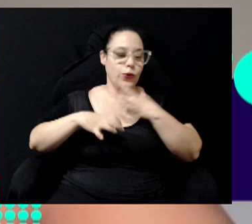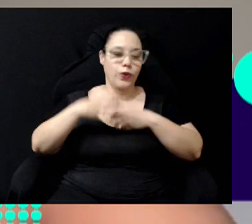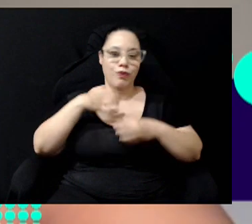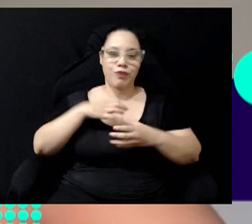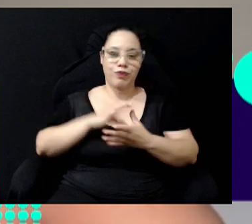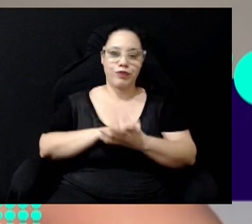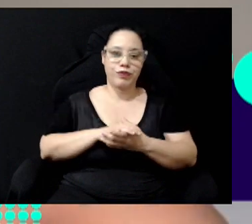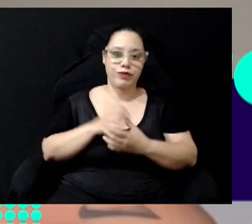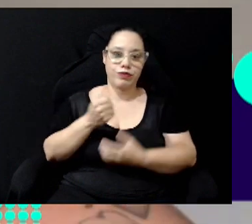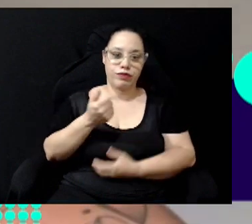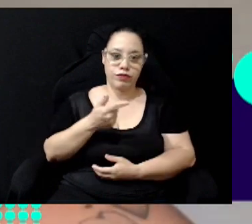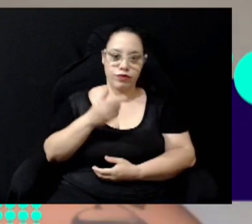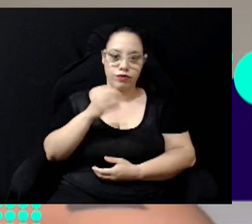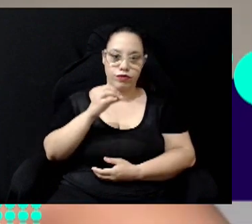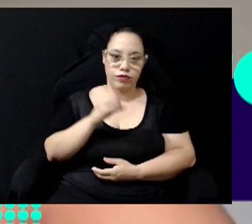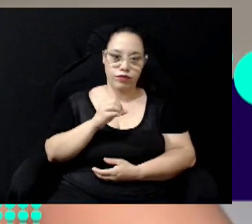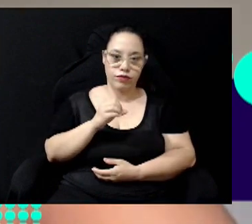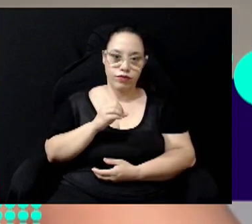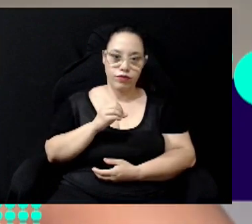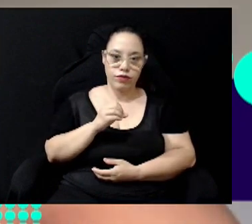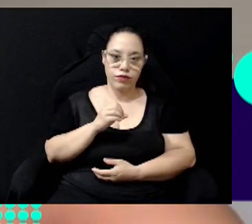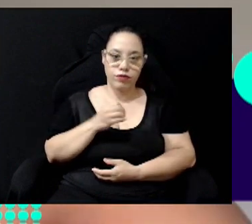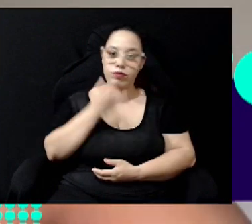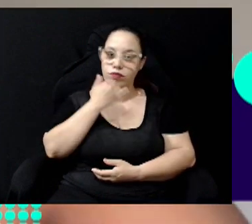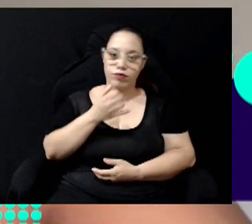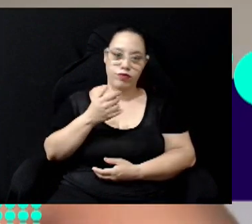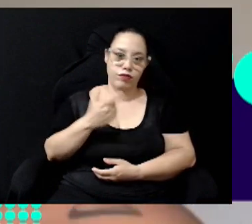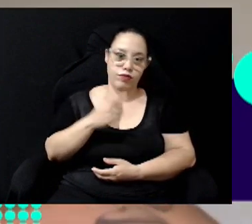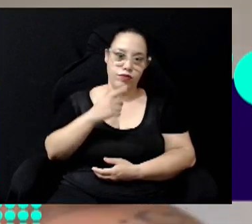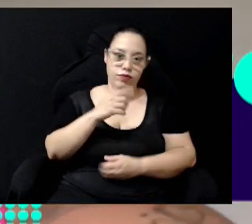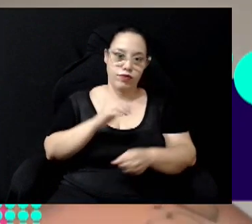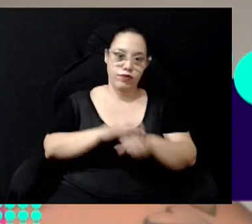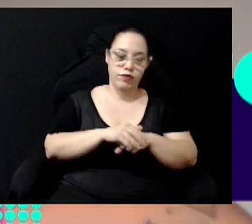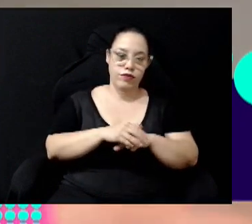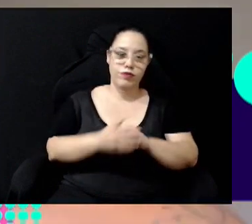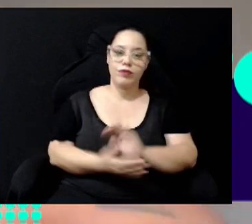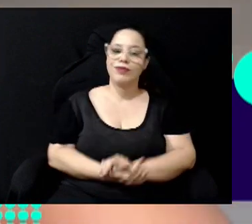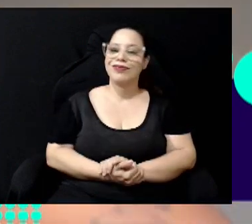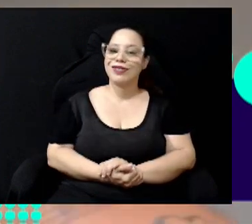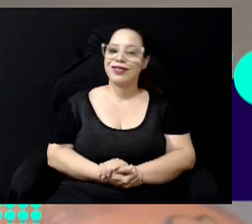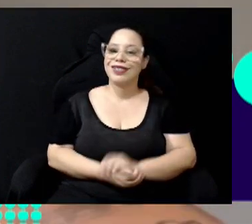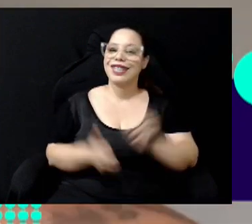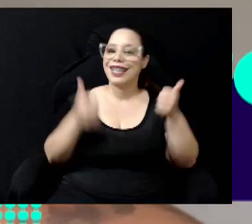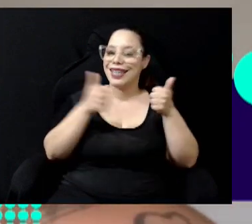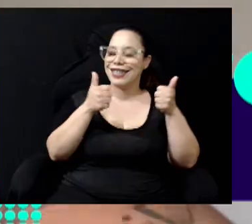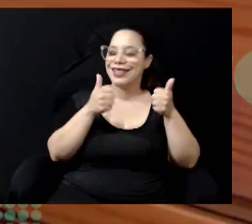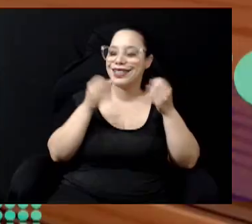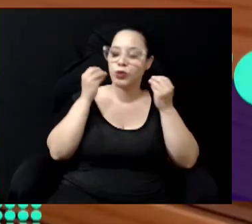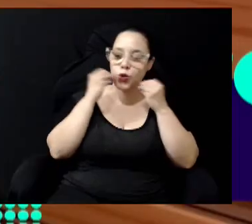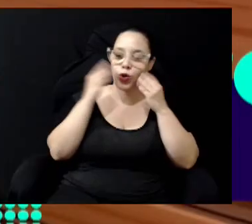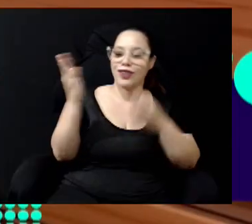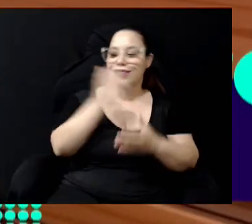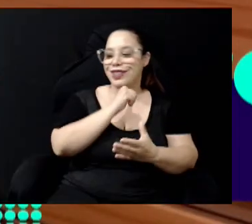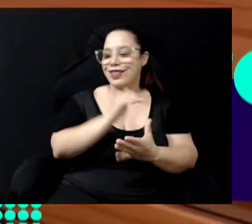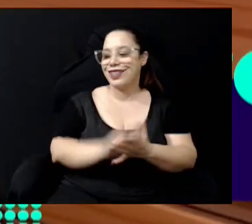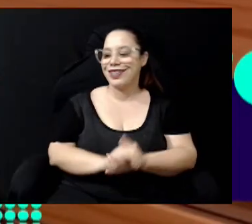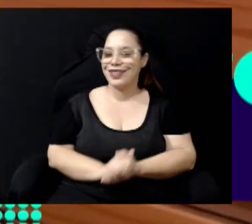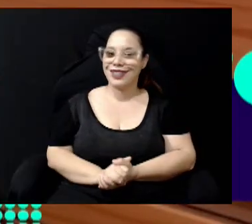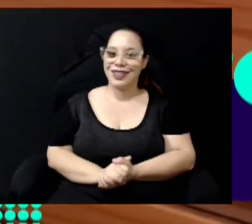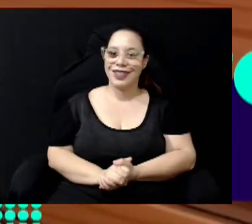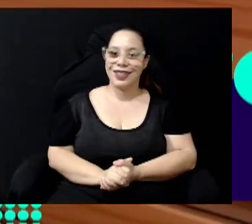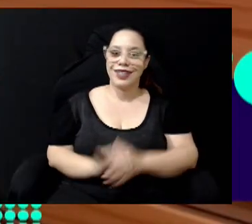horas, das 22 horas, no Brazuca Multicultural. É isso, vamos, vai ser massa. Oi, público